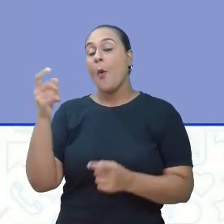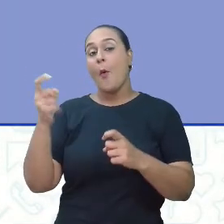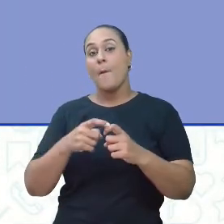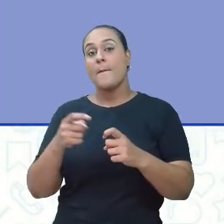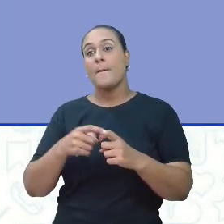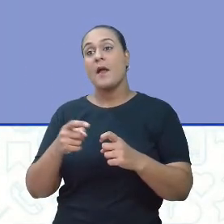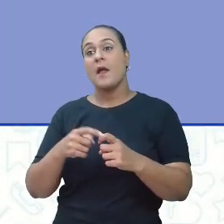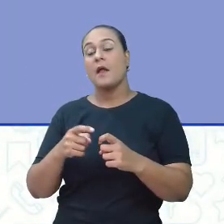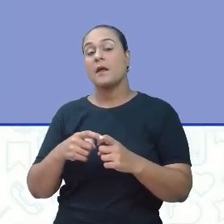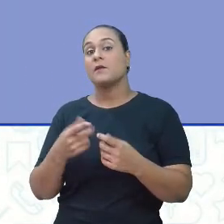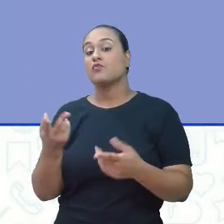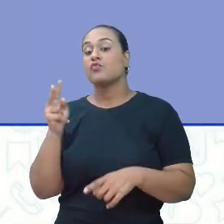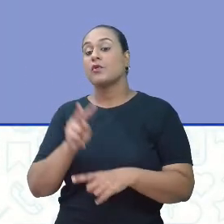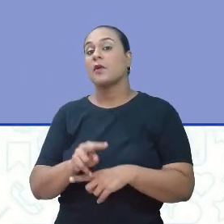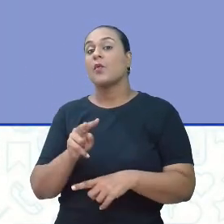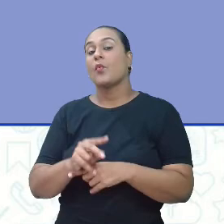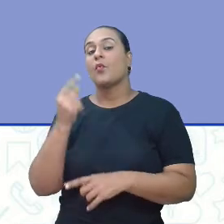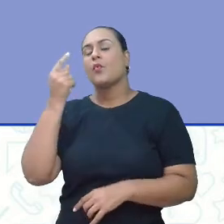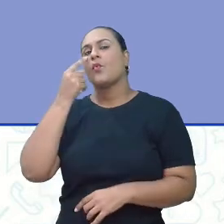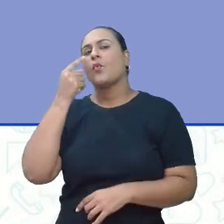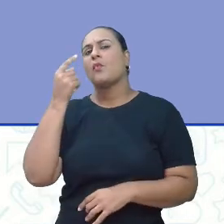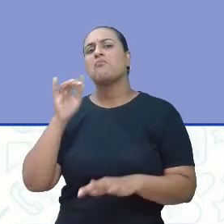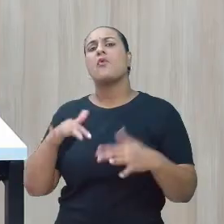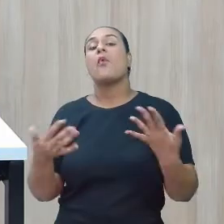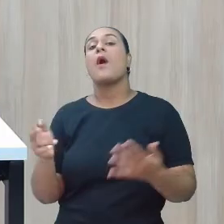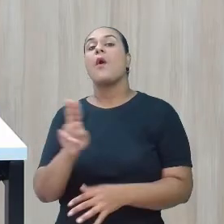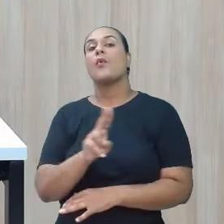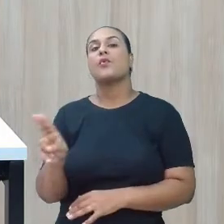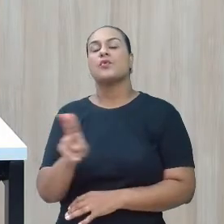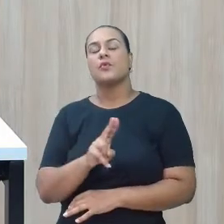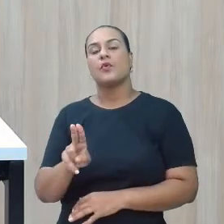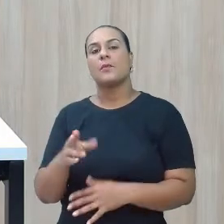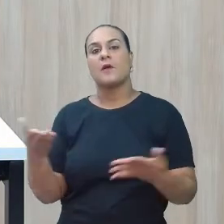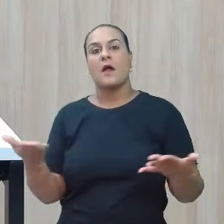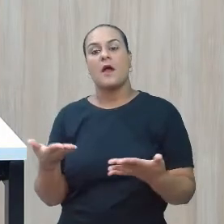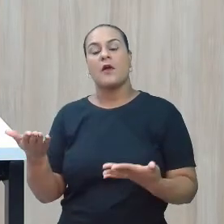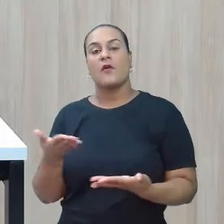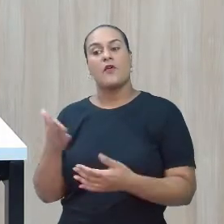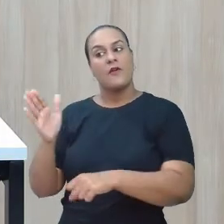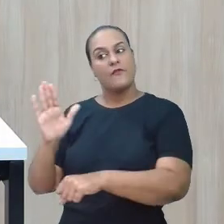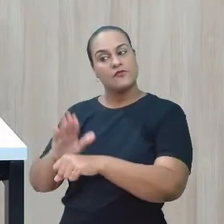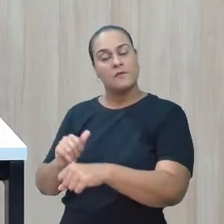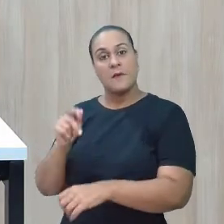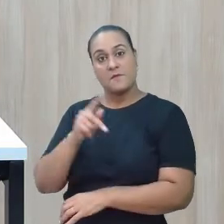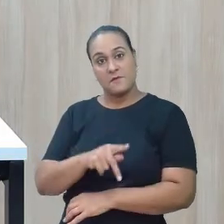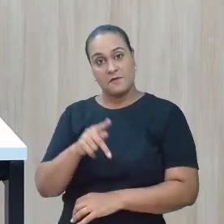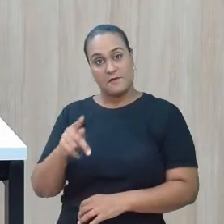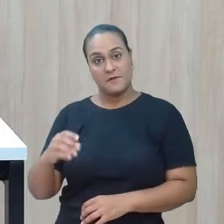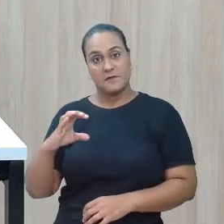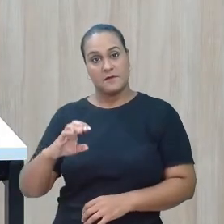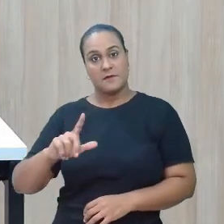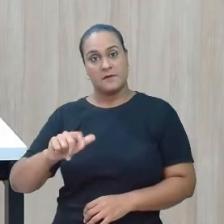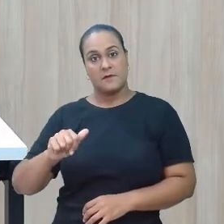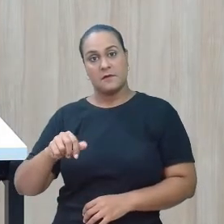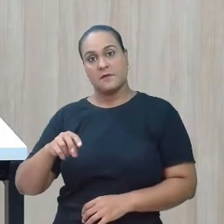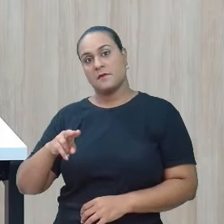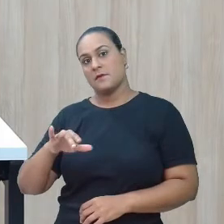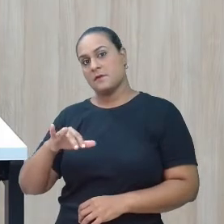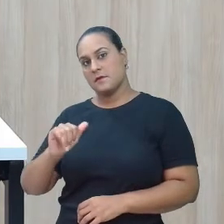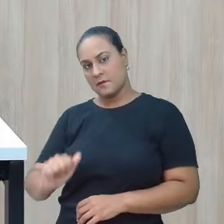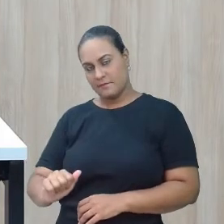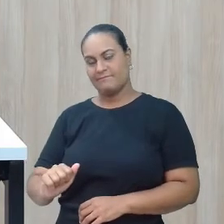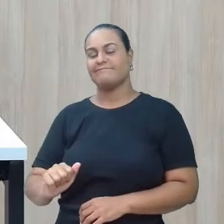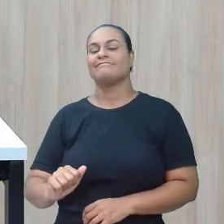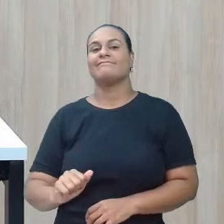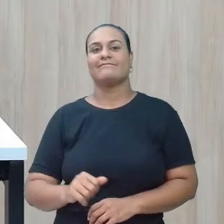dá ao médico que cuida dos olhos? E agora eu vou convidar a professora Cláudia, né? Para dar também aí, vamos dar as boas-vindas à professora